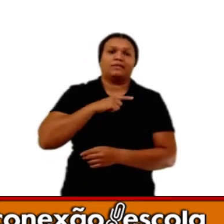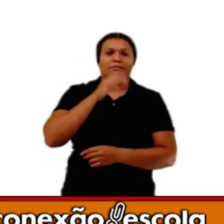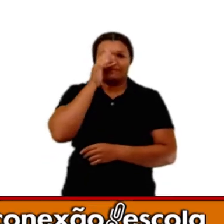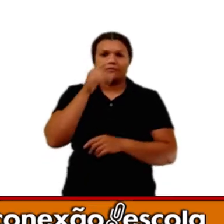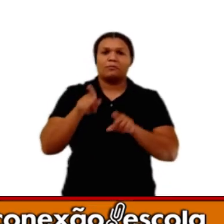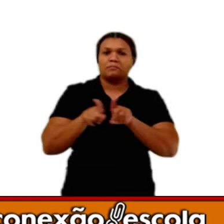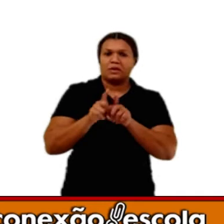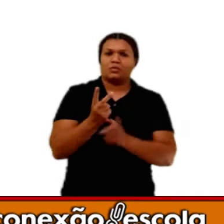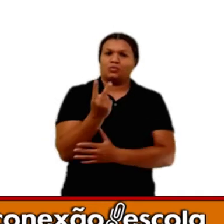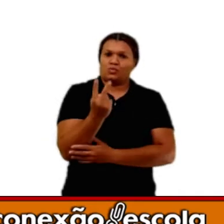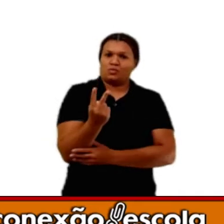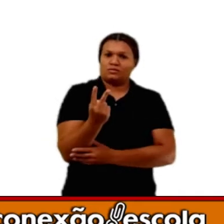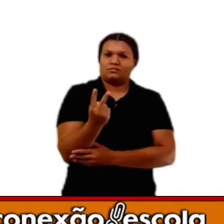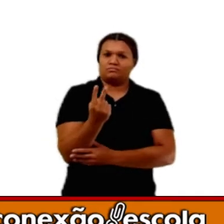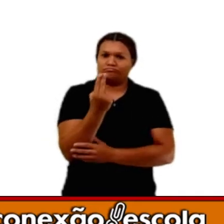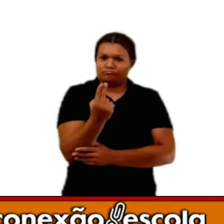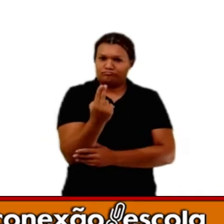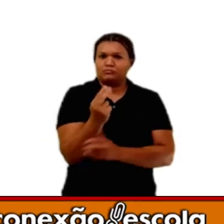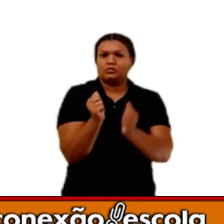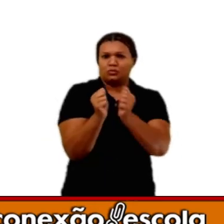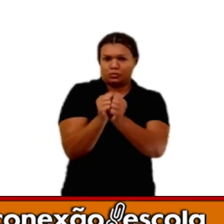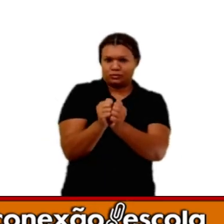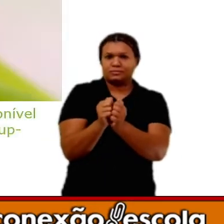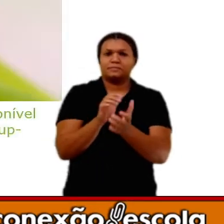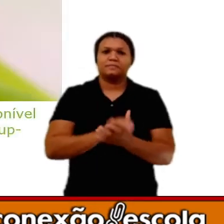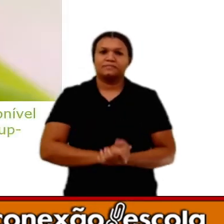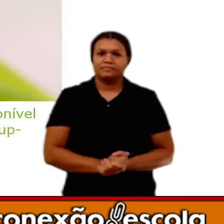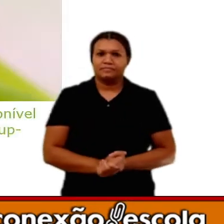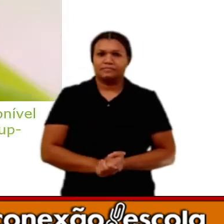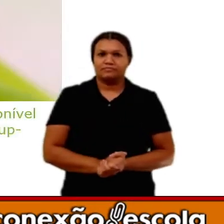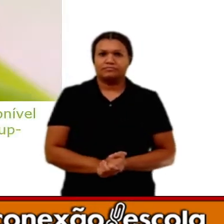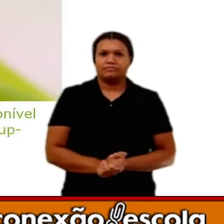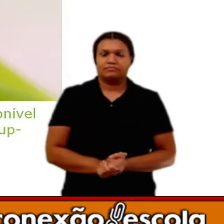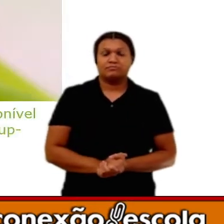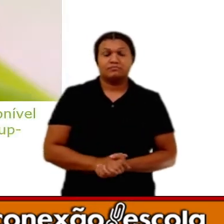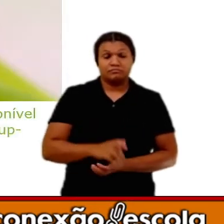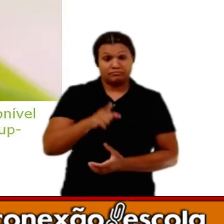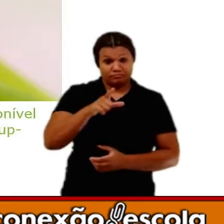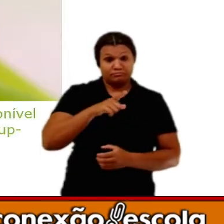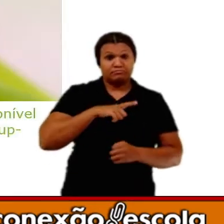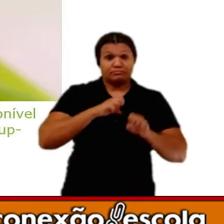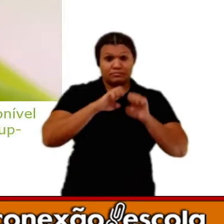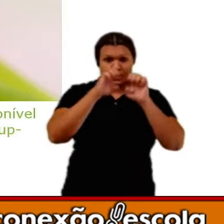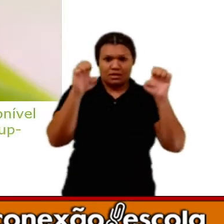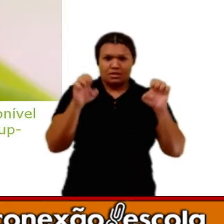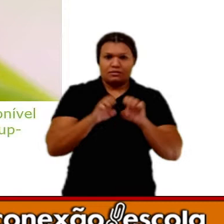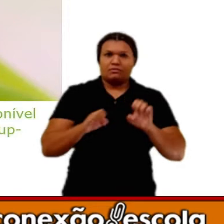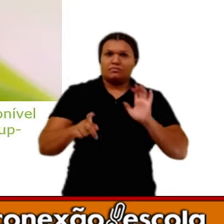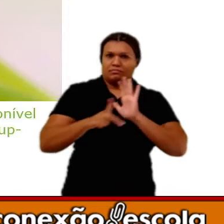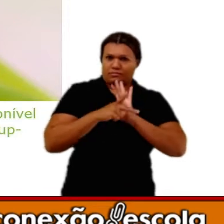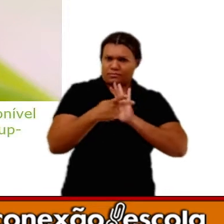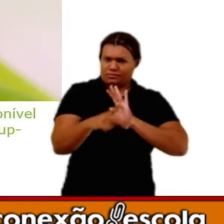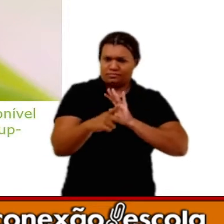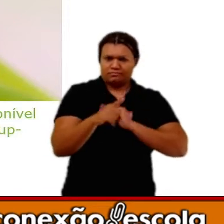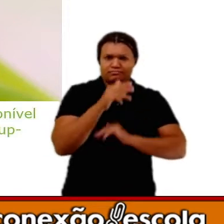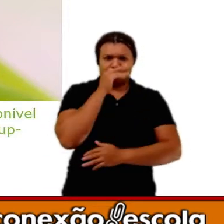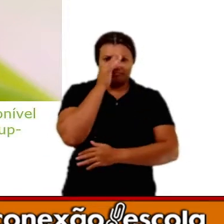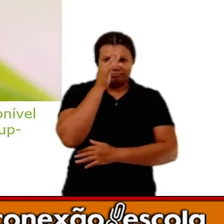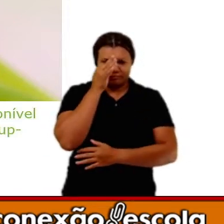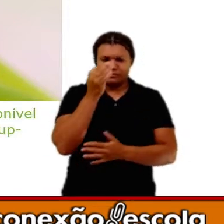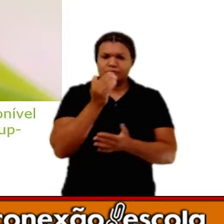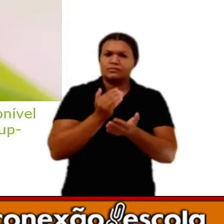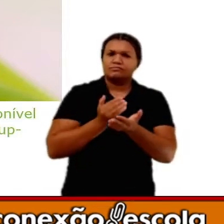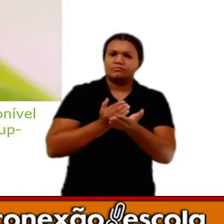estruturas tanto masculinas quanto femininas. E essas estruturas que as flores têm vão